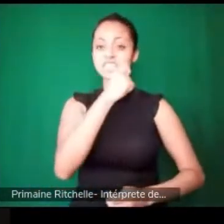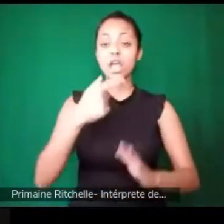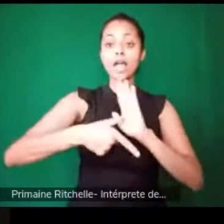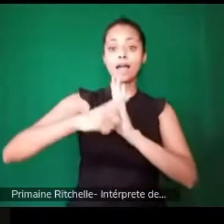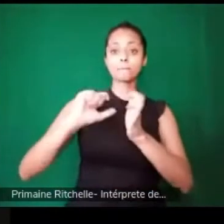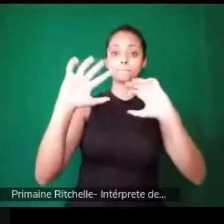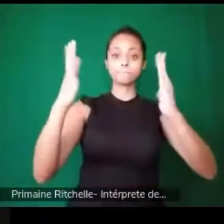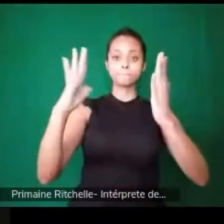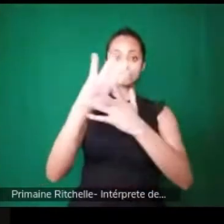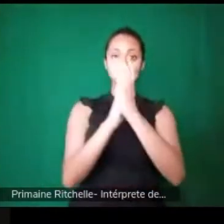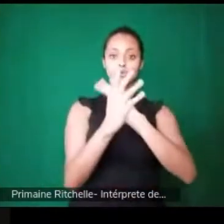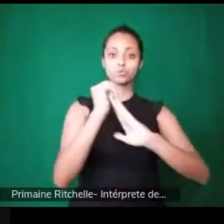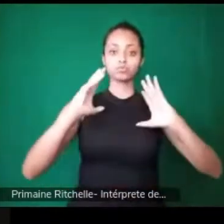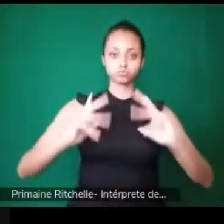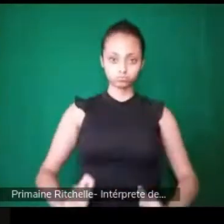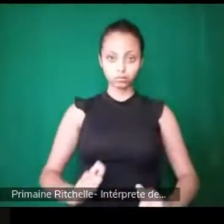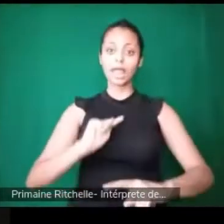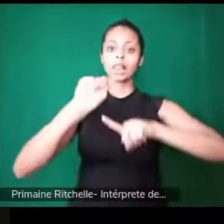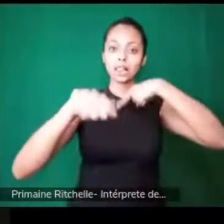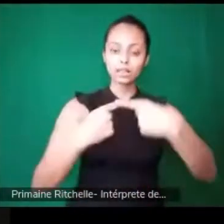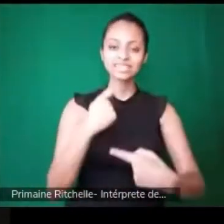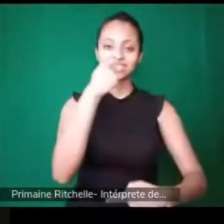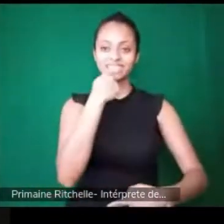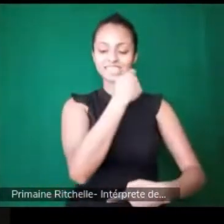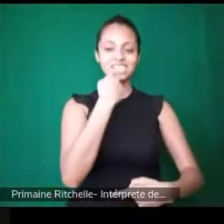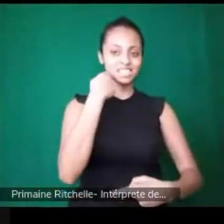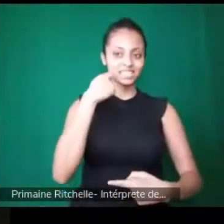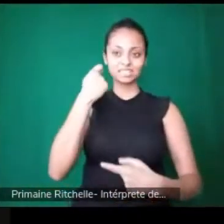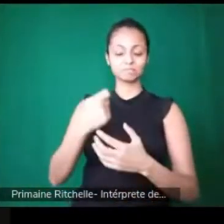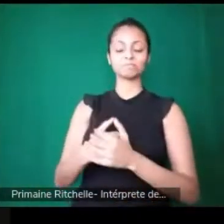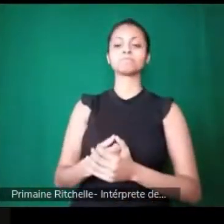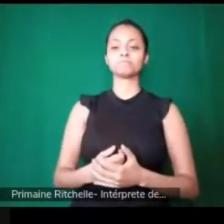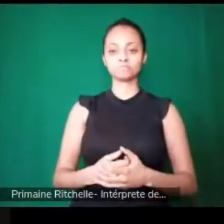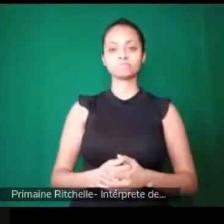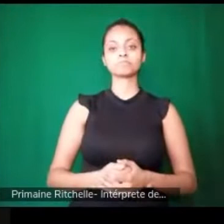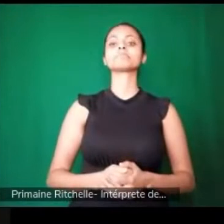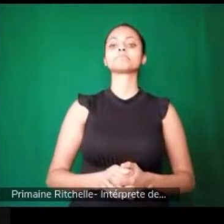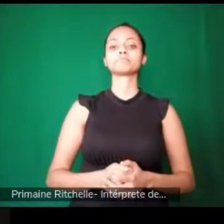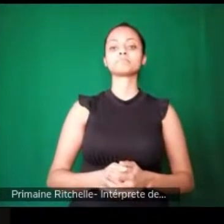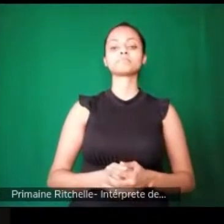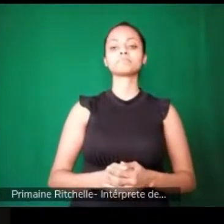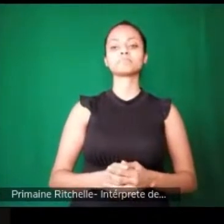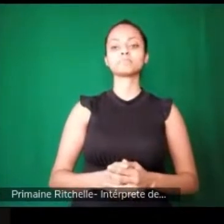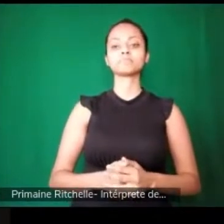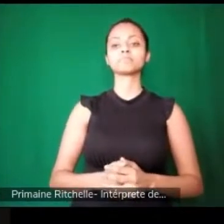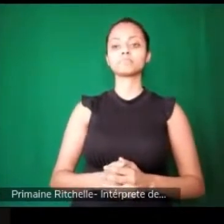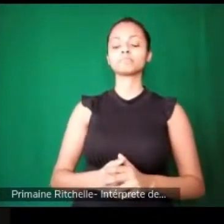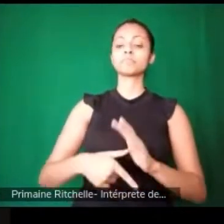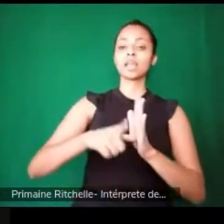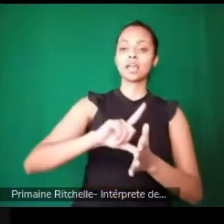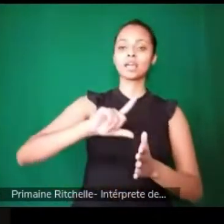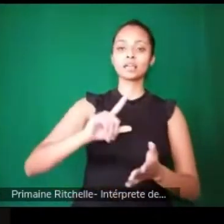se algum usuário utilizar os banheiros da instituição para higiene bucal, antes do manuseio de lentes